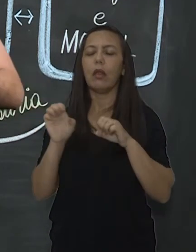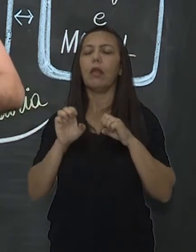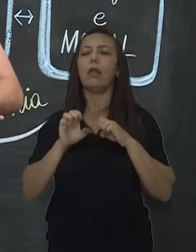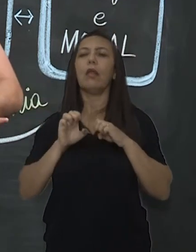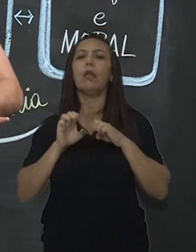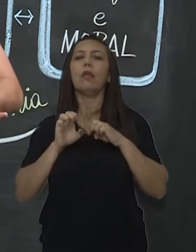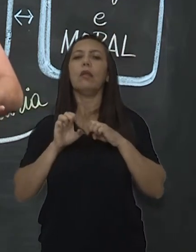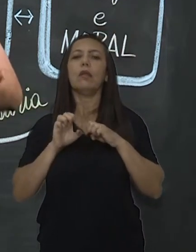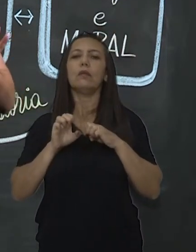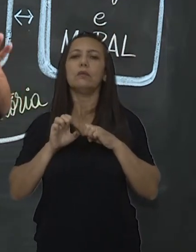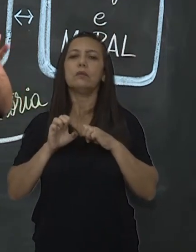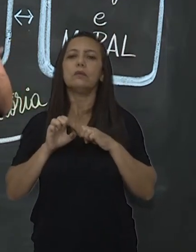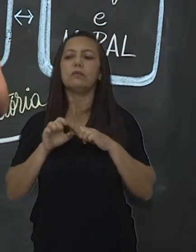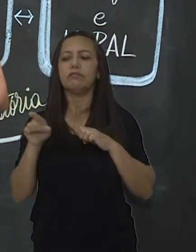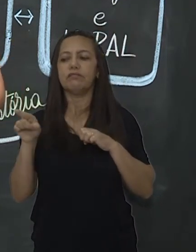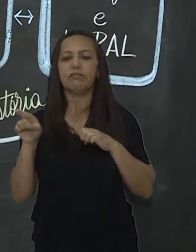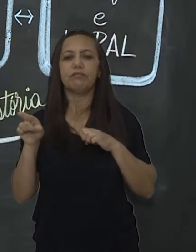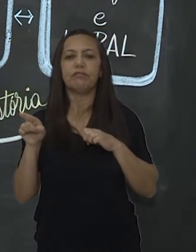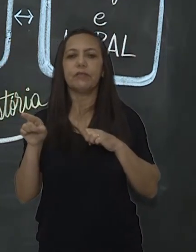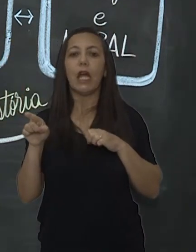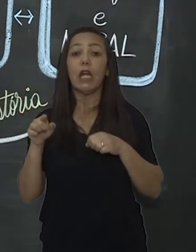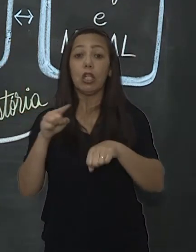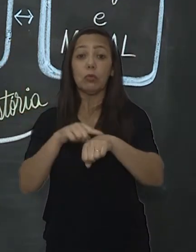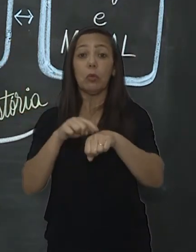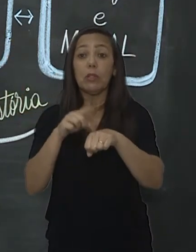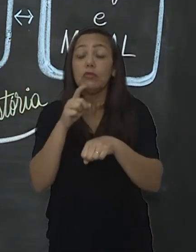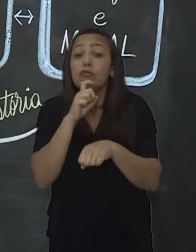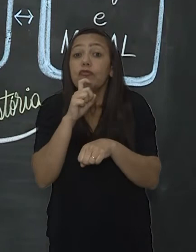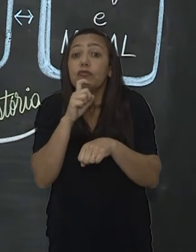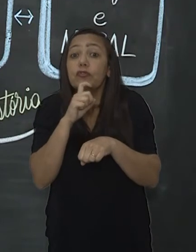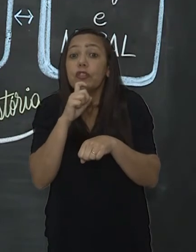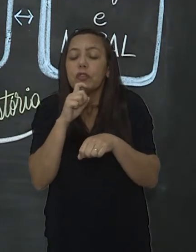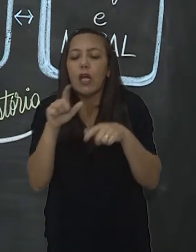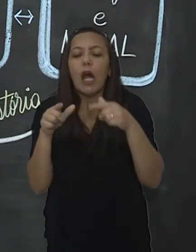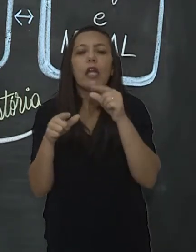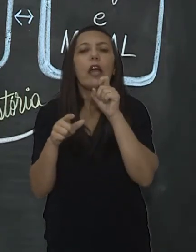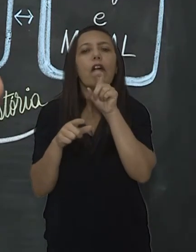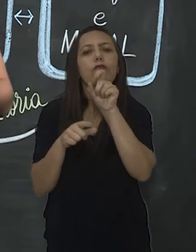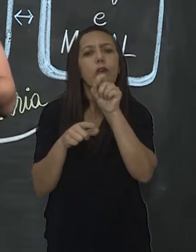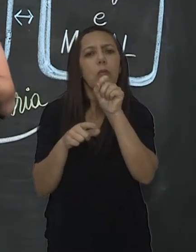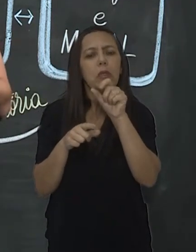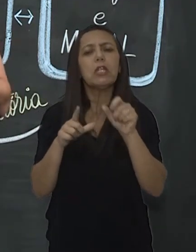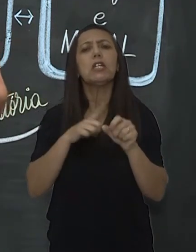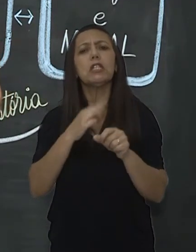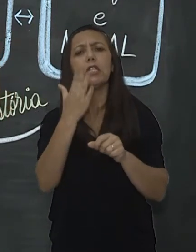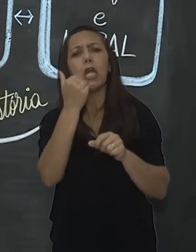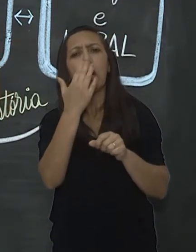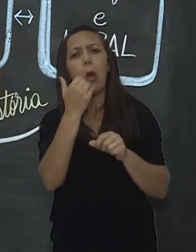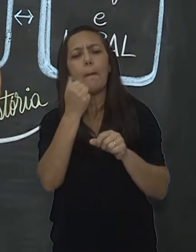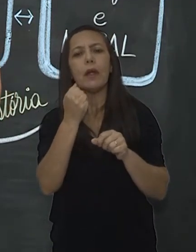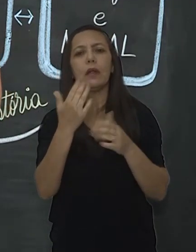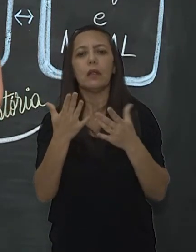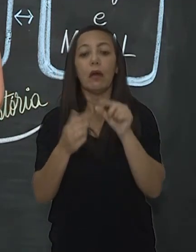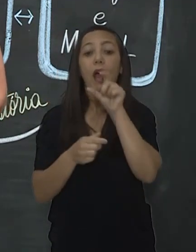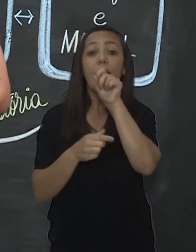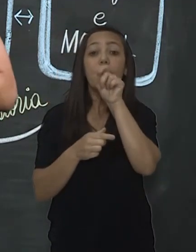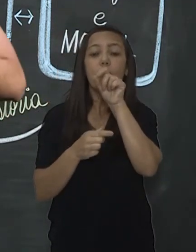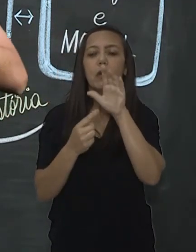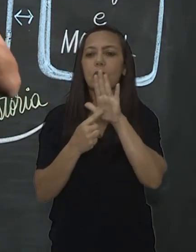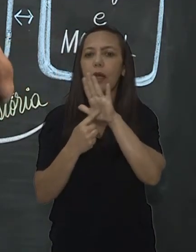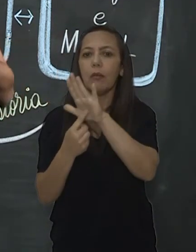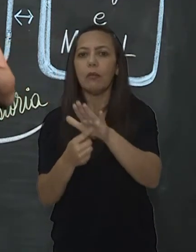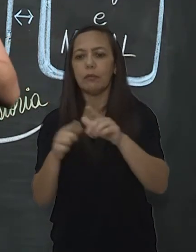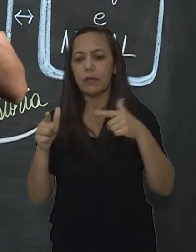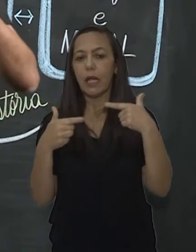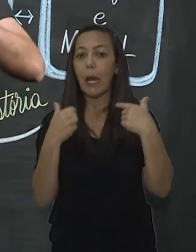curtindo, não podia contar com muita coisa. Foi aí que ela foi pedir ajuda à formiga e a formiga ajudou. Ou seja, é uma fábula que dá uma lição de moral sobre a importância do trabalho, a importância